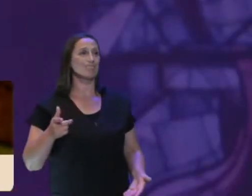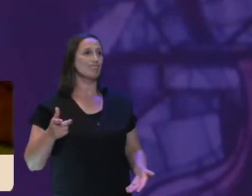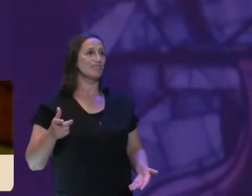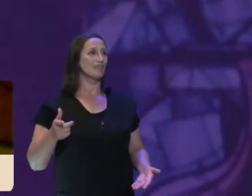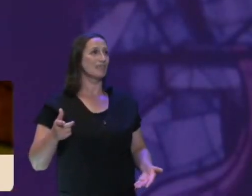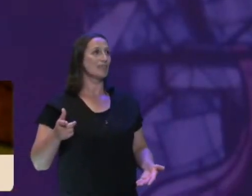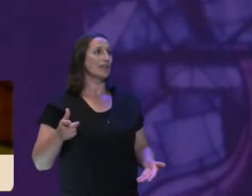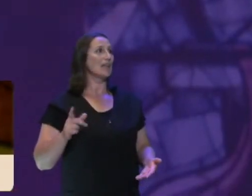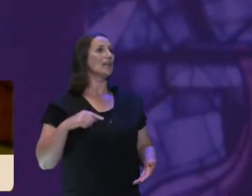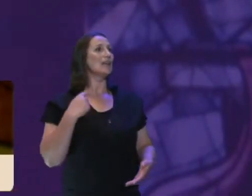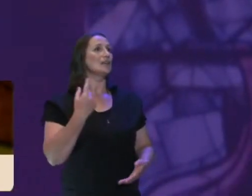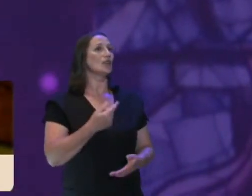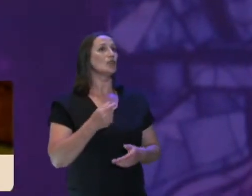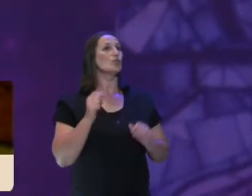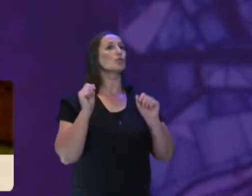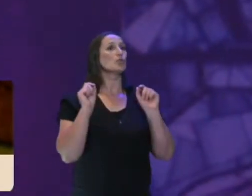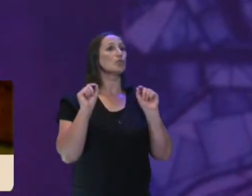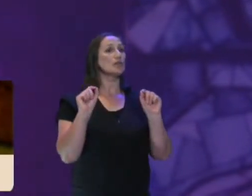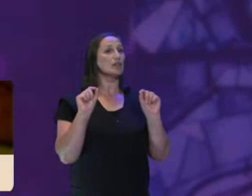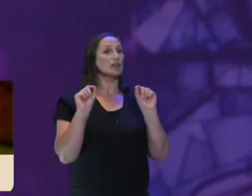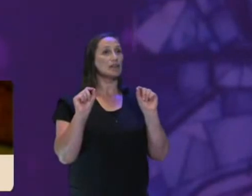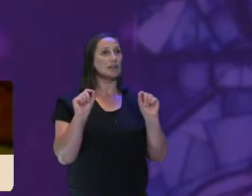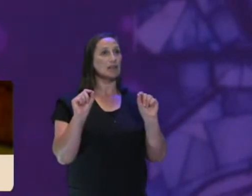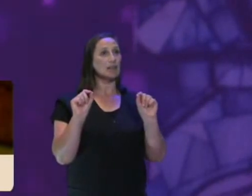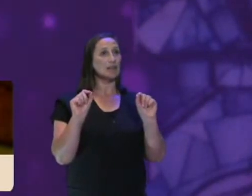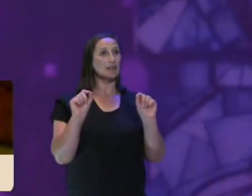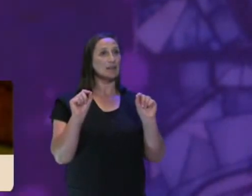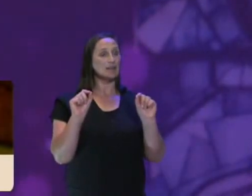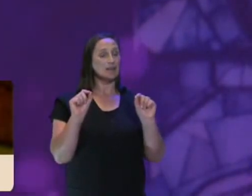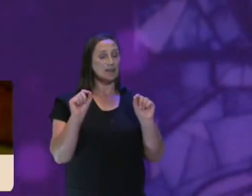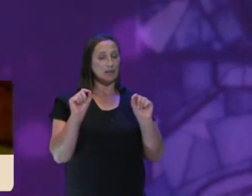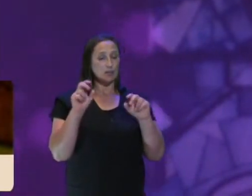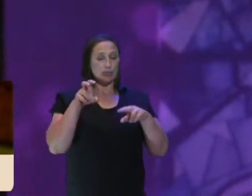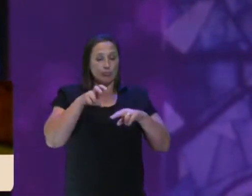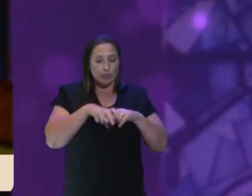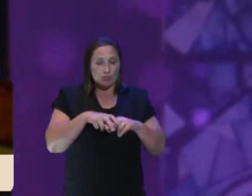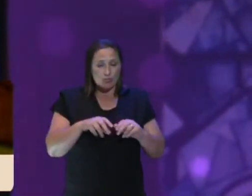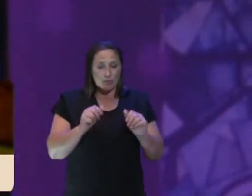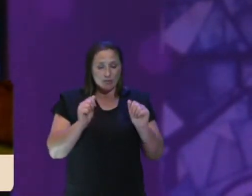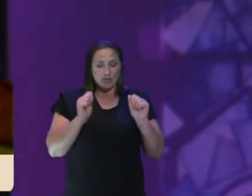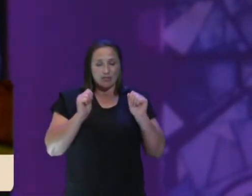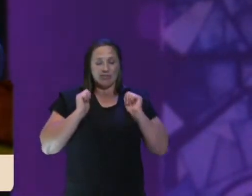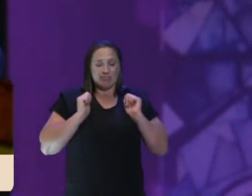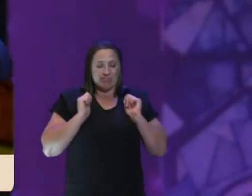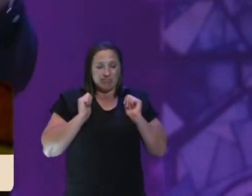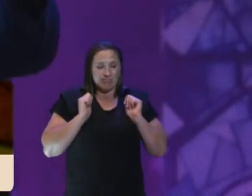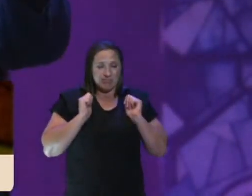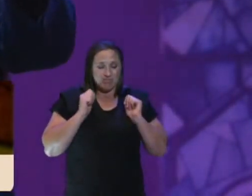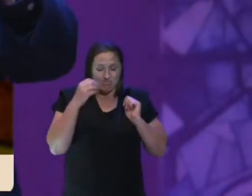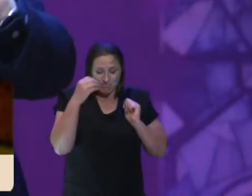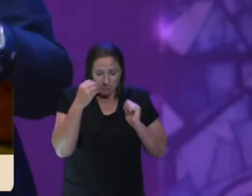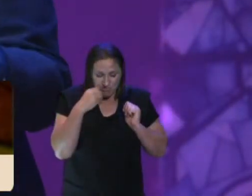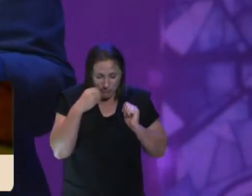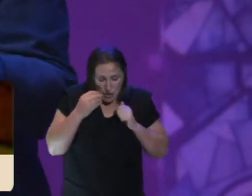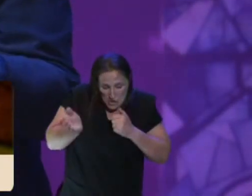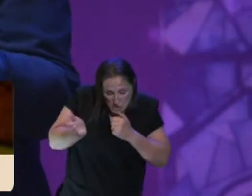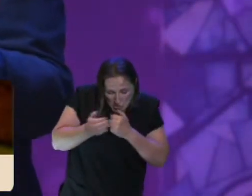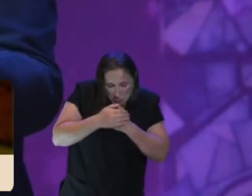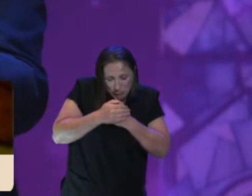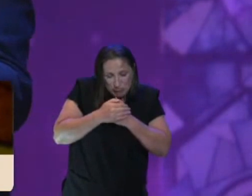aninha no nosso ninho de cinzas, na nossa